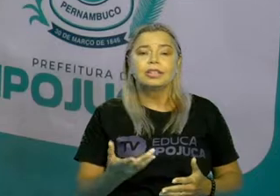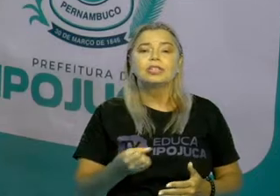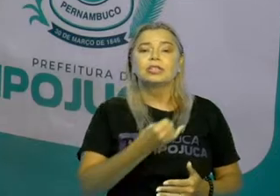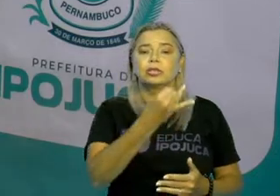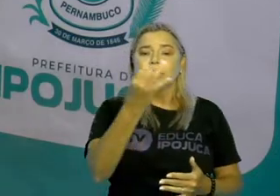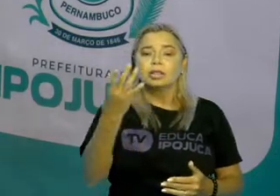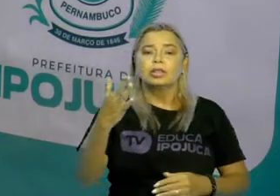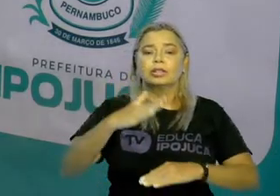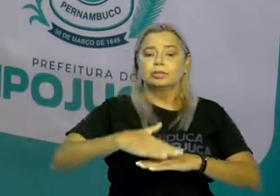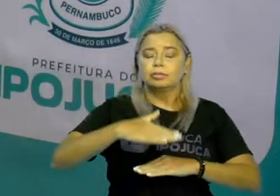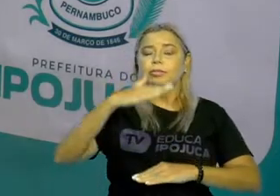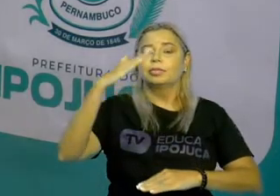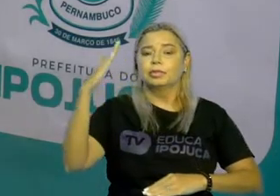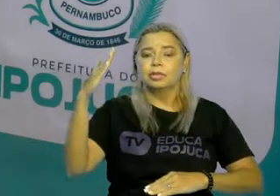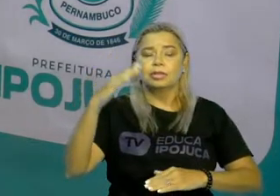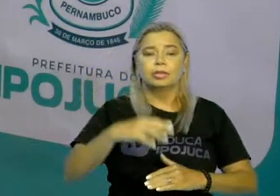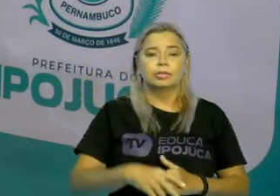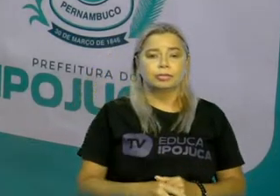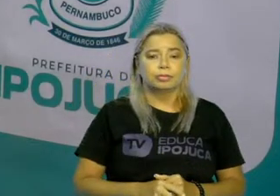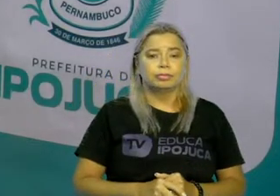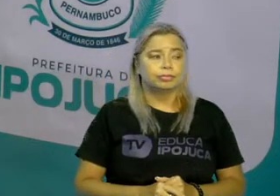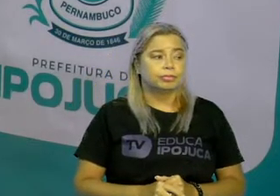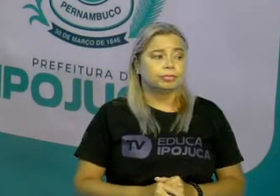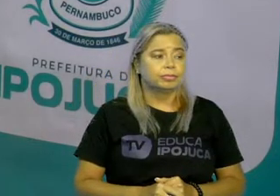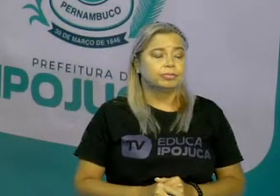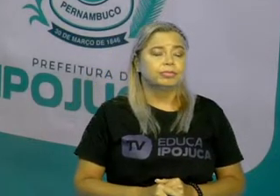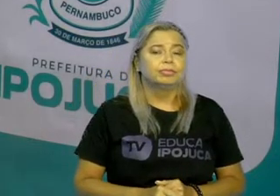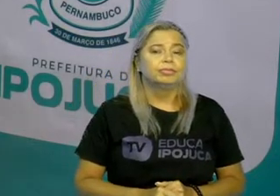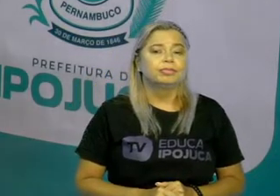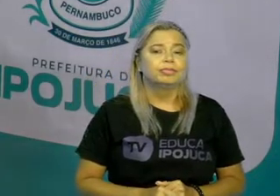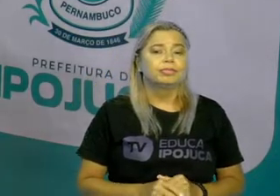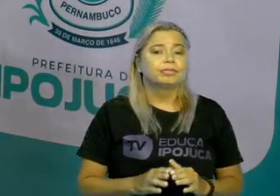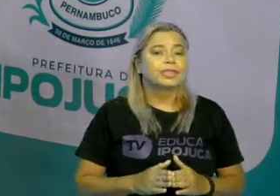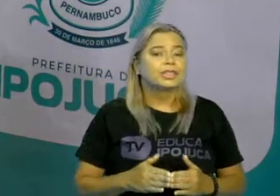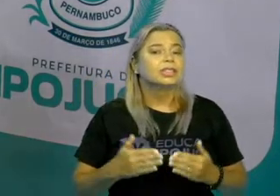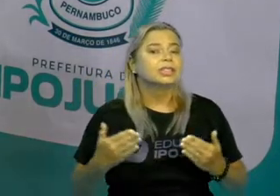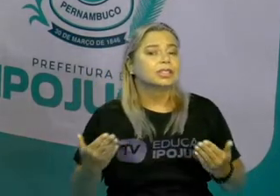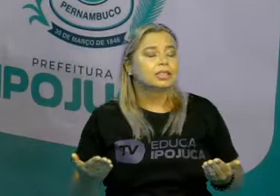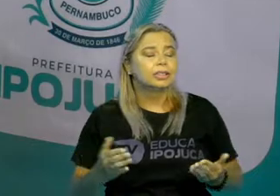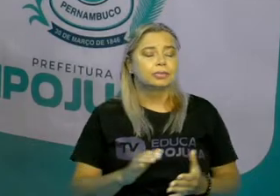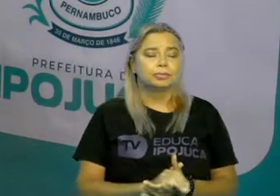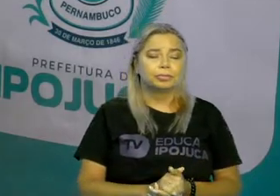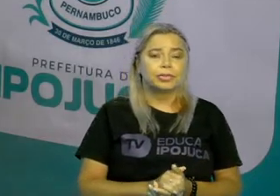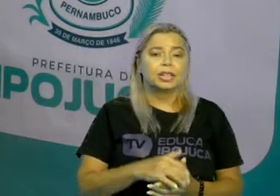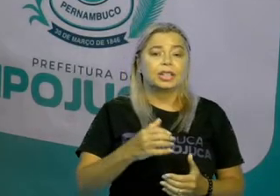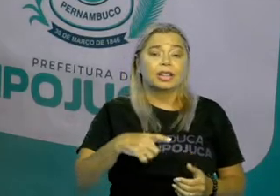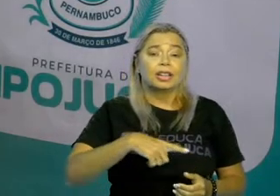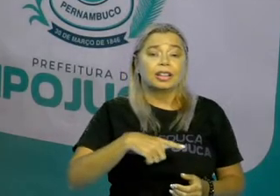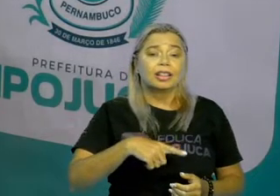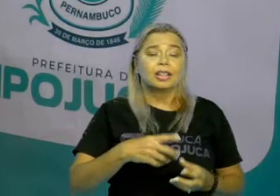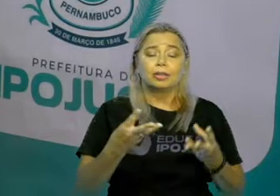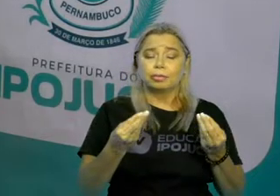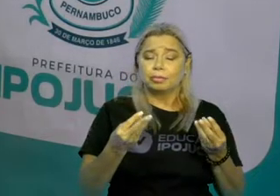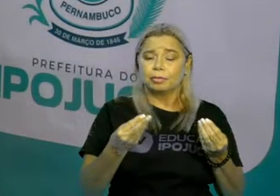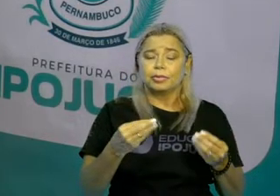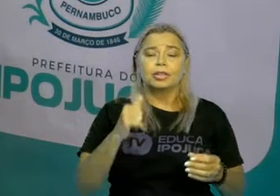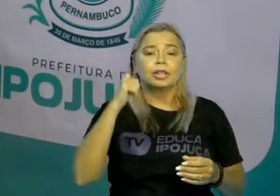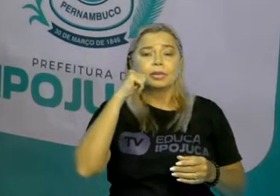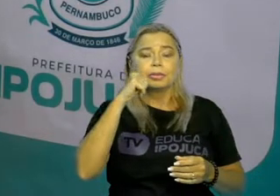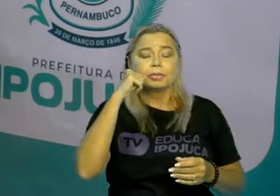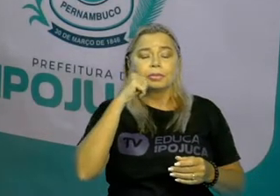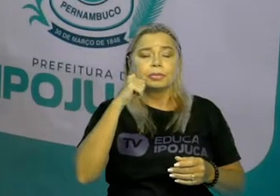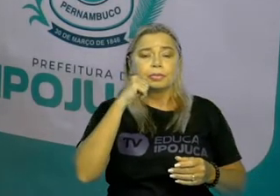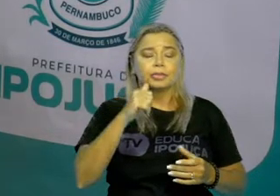meninos? Tem mais o quê? Meninas. Esse é o nosso gabarito. Portanto, visualmente, a gente tinha